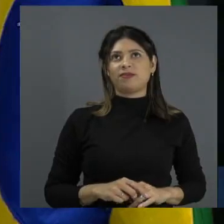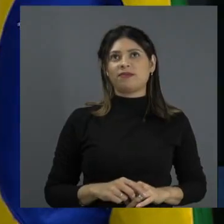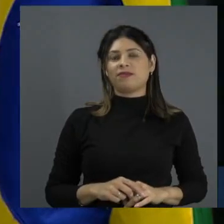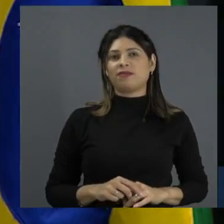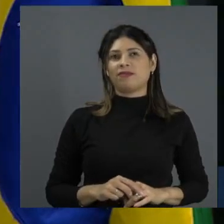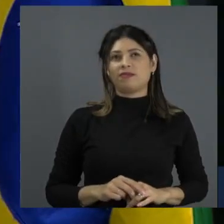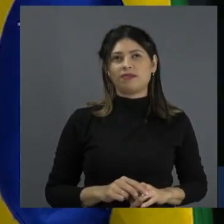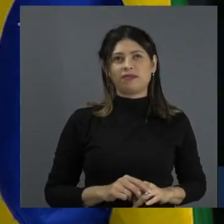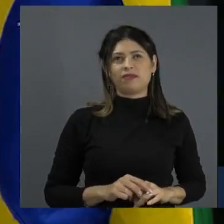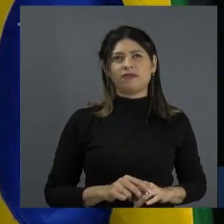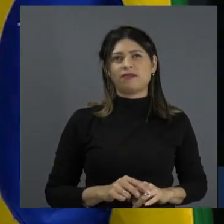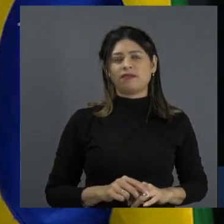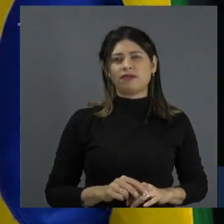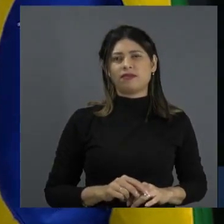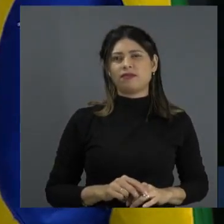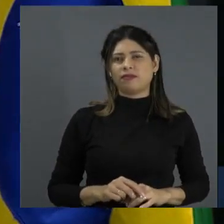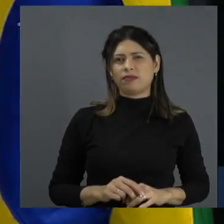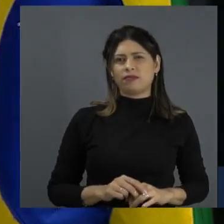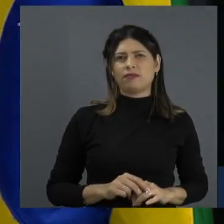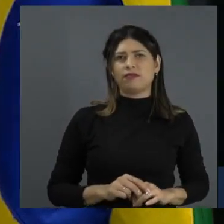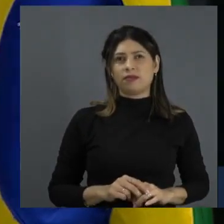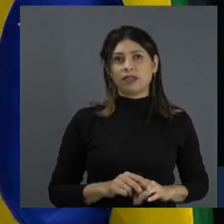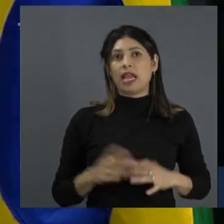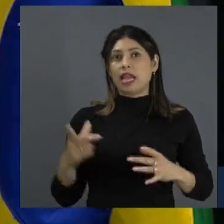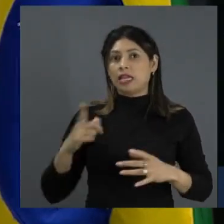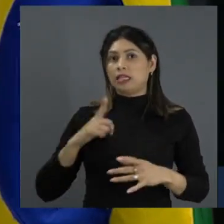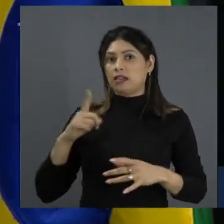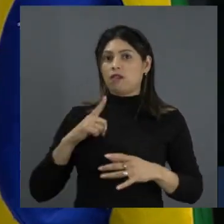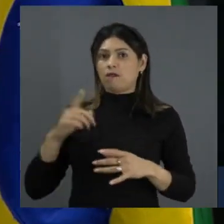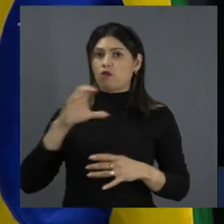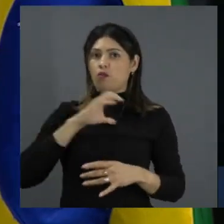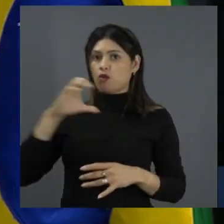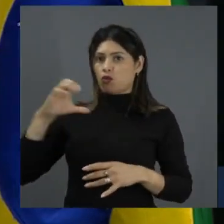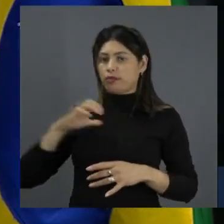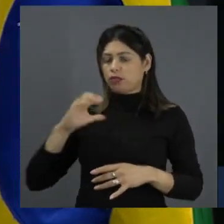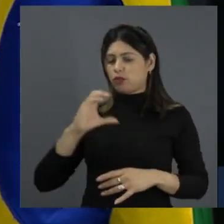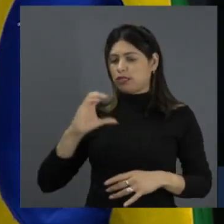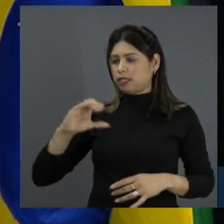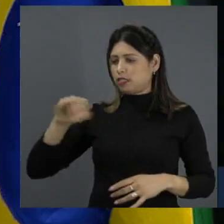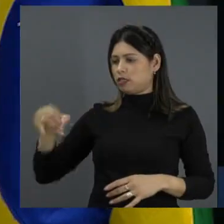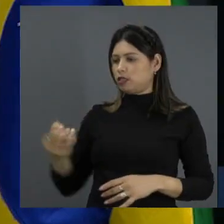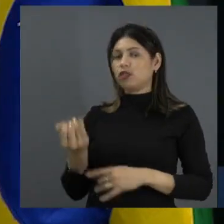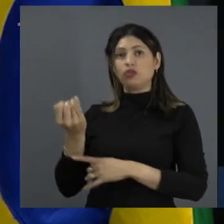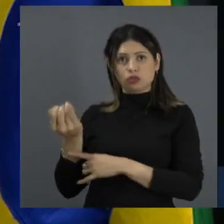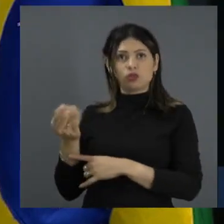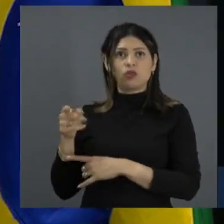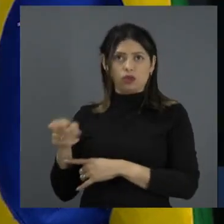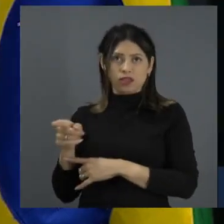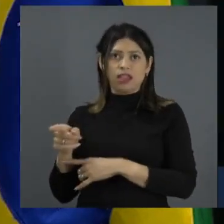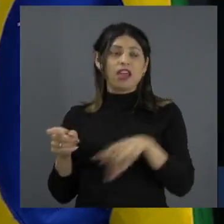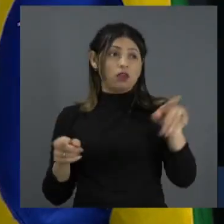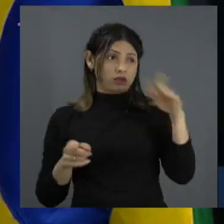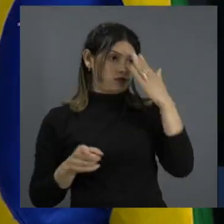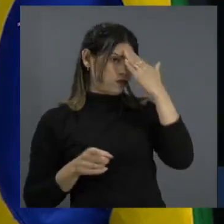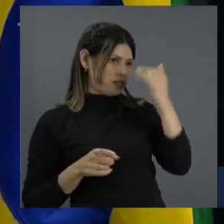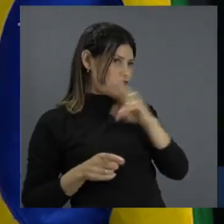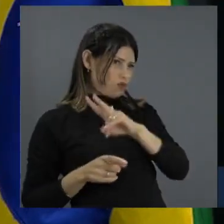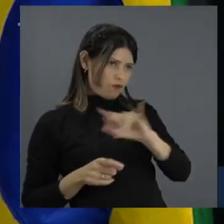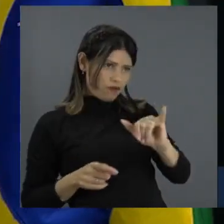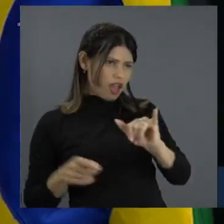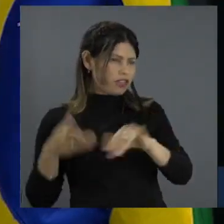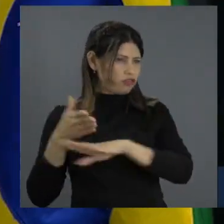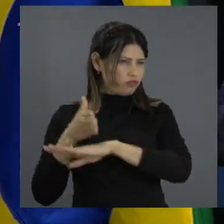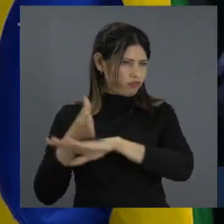de uma sessão, senador Paim, na CCJ. Eu sei que o senhor não faz parte da CCJ, vai em momentos especiais